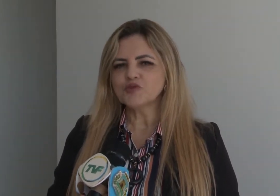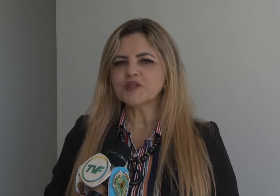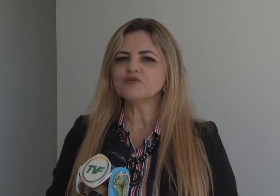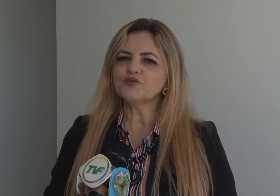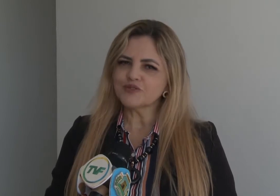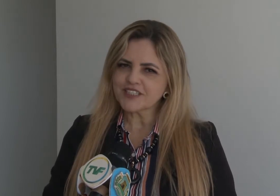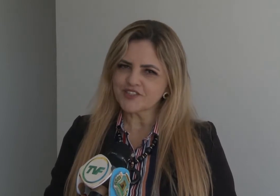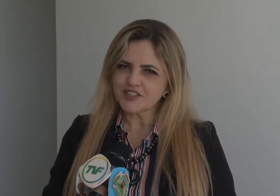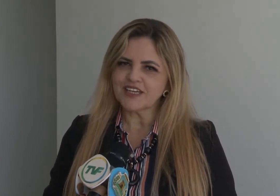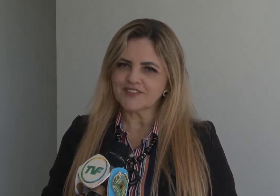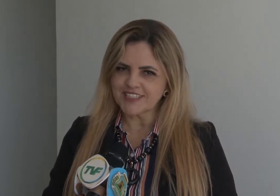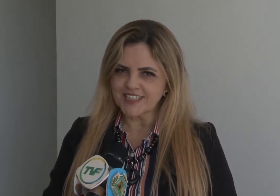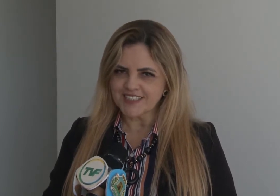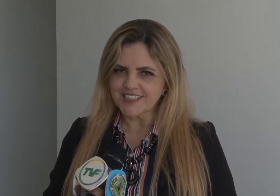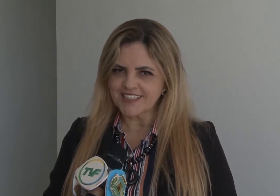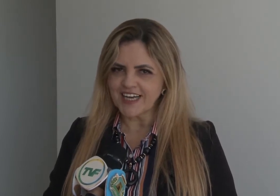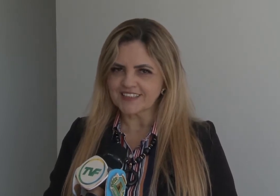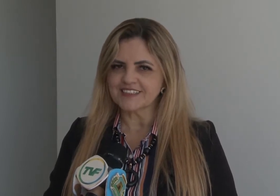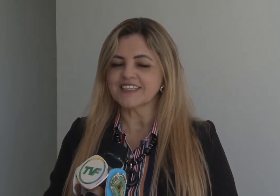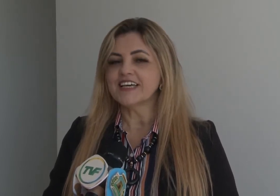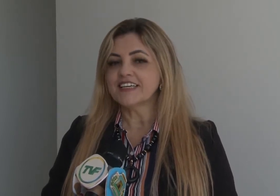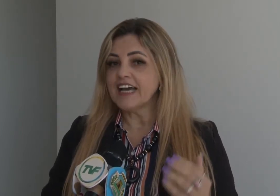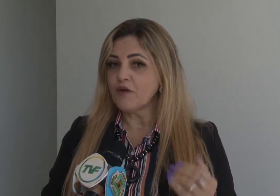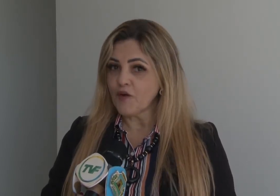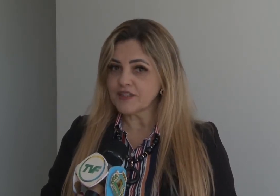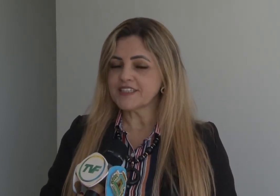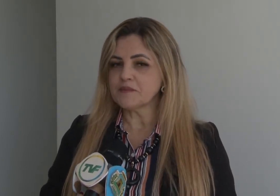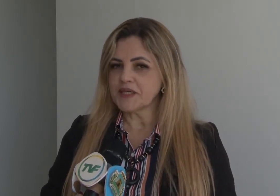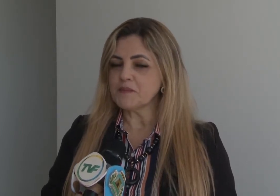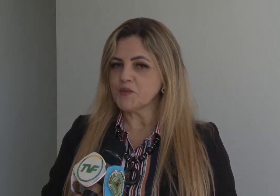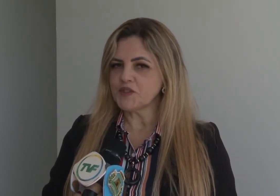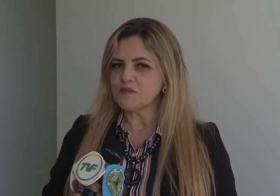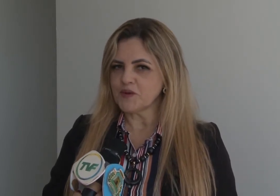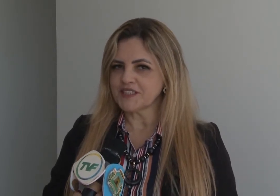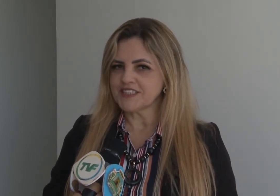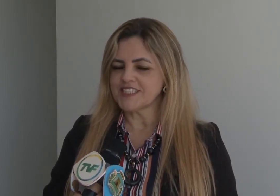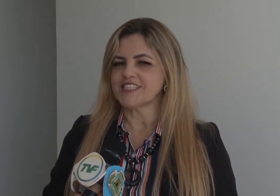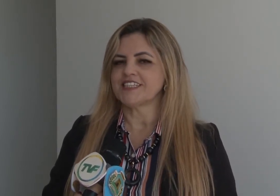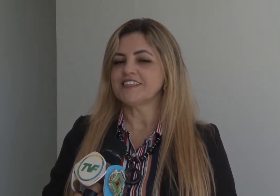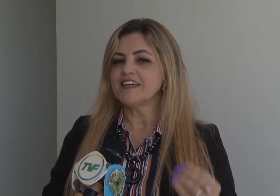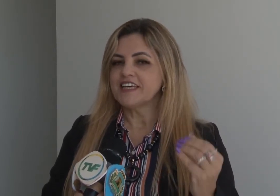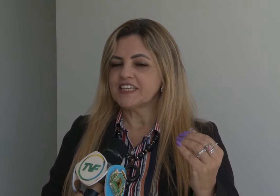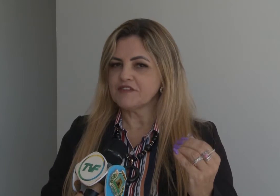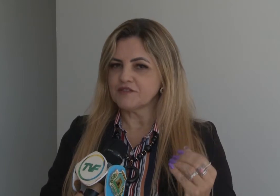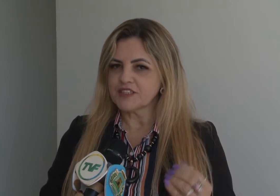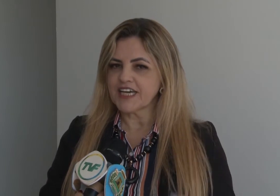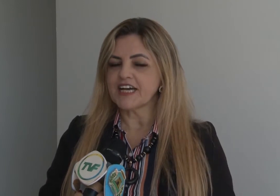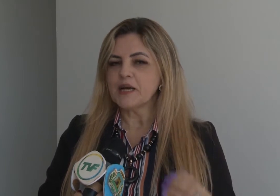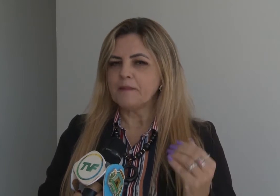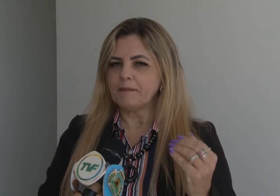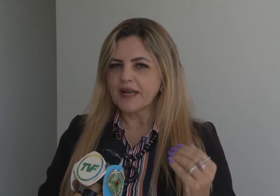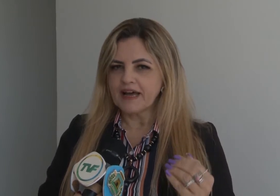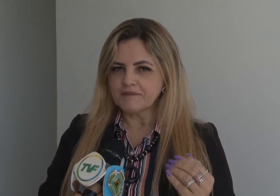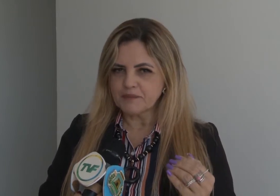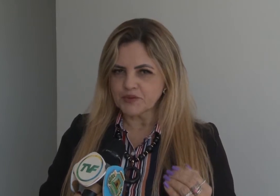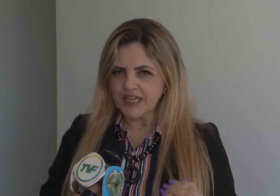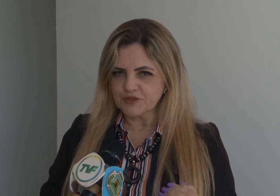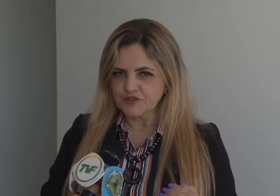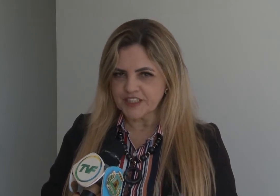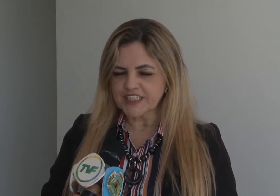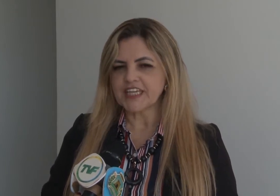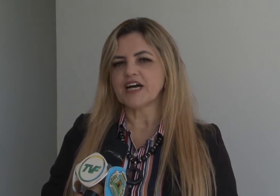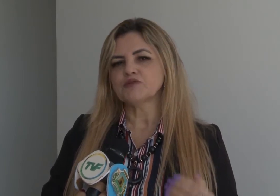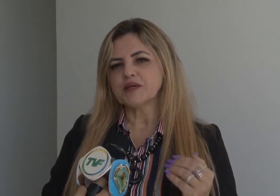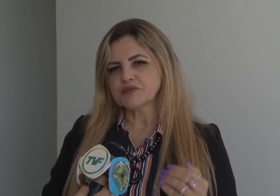o número dos candidatos e das candidatas. E a ordem também é muito importante, né? Ele vai votar para